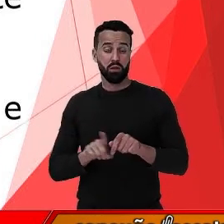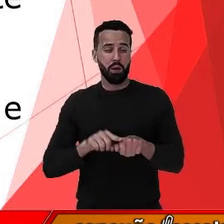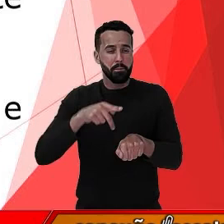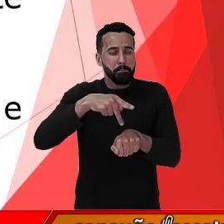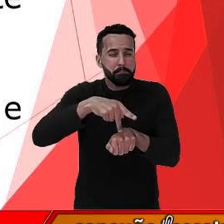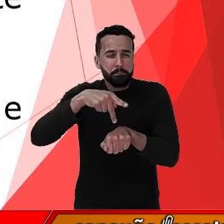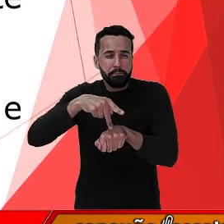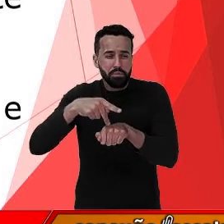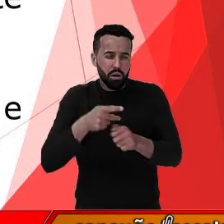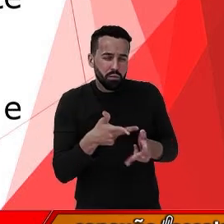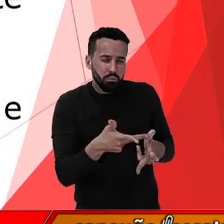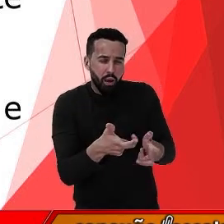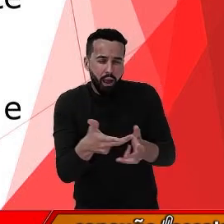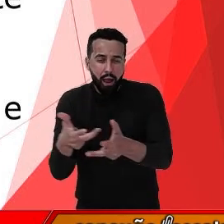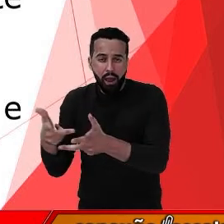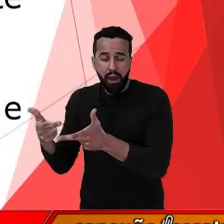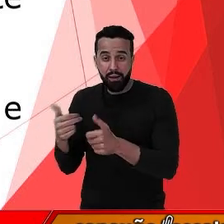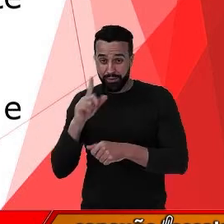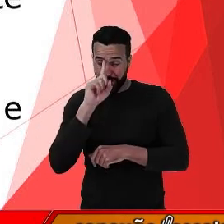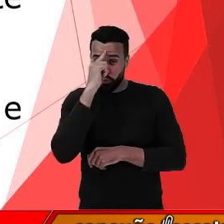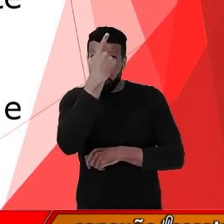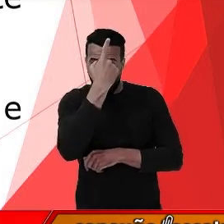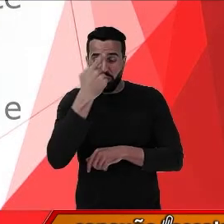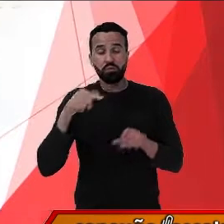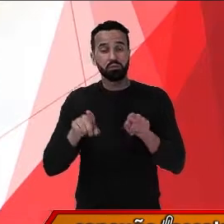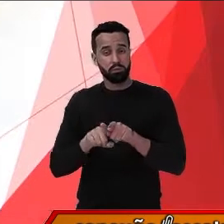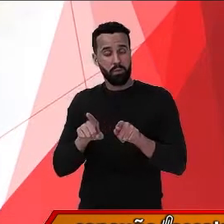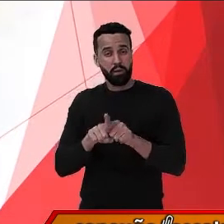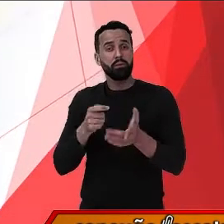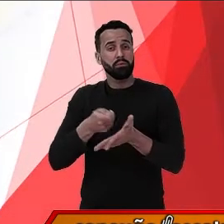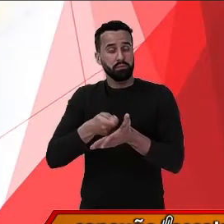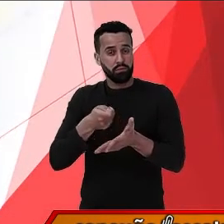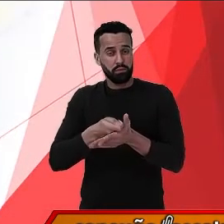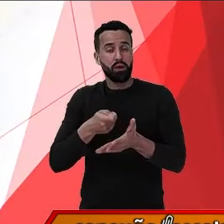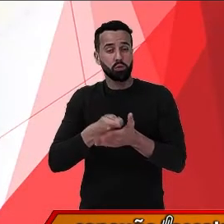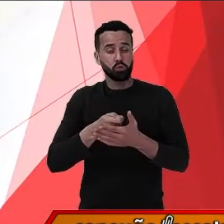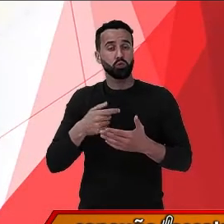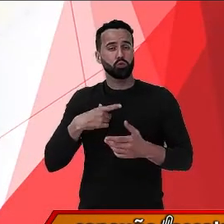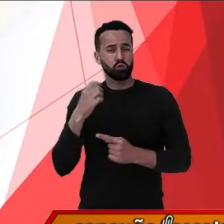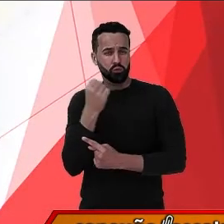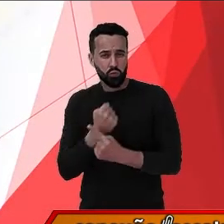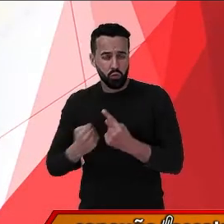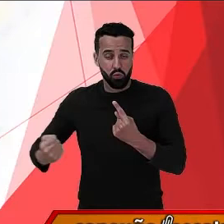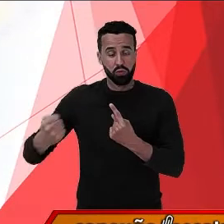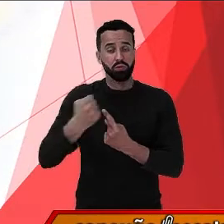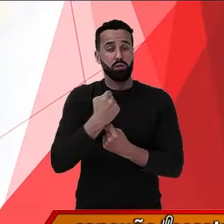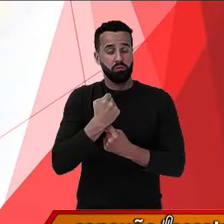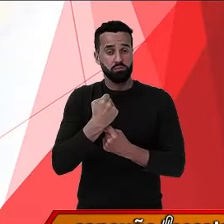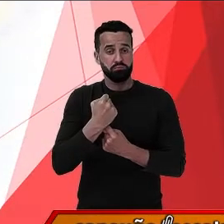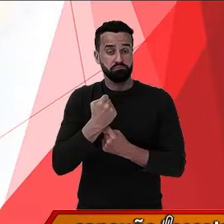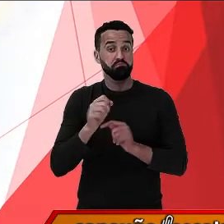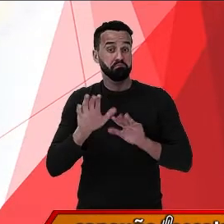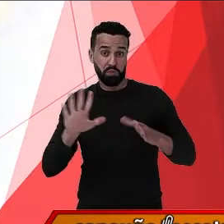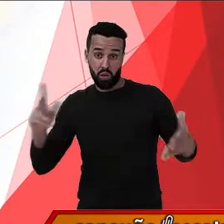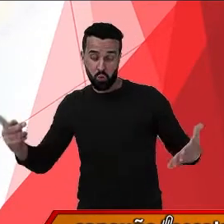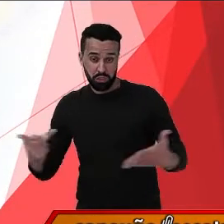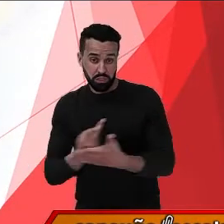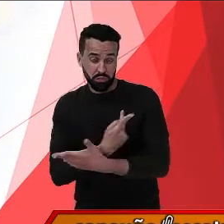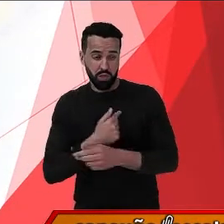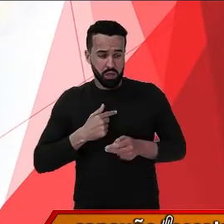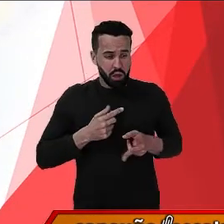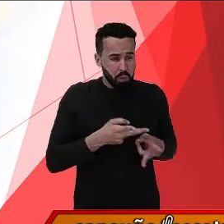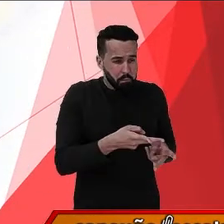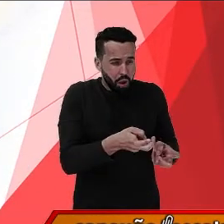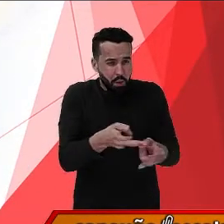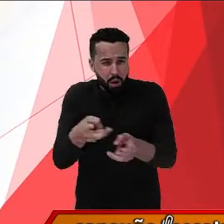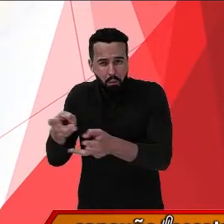rigor ambiental e também social. E na maioria das vezes, a exploração, tanto da agricultura pelos